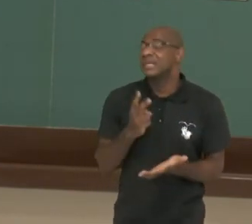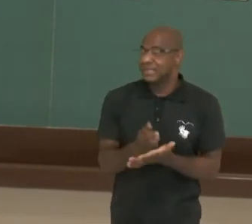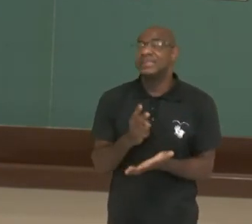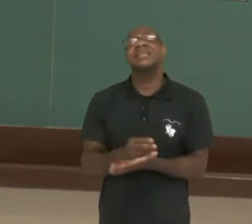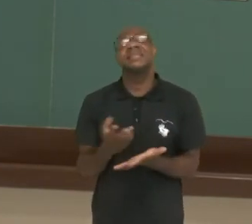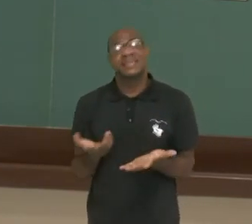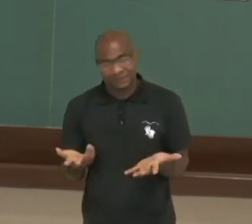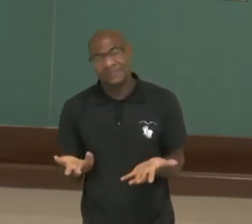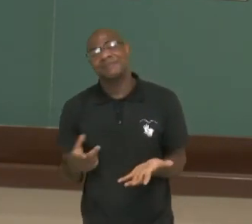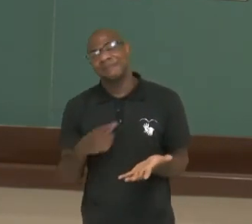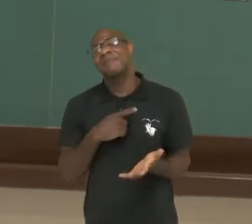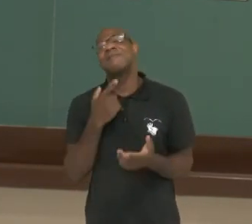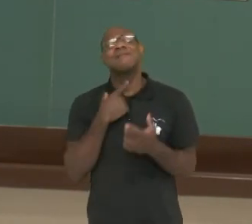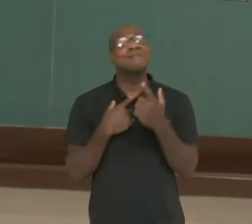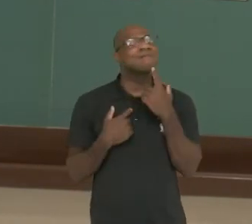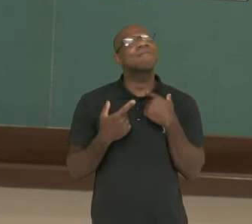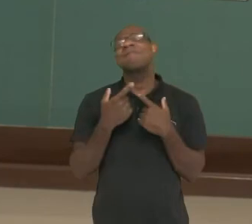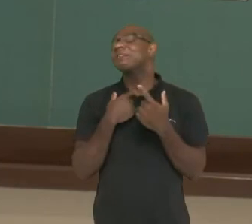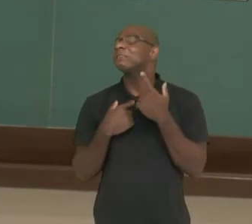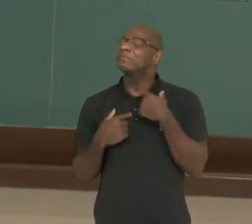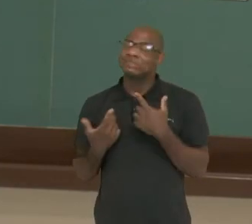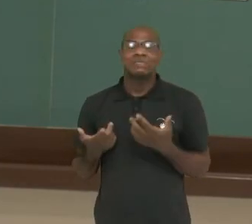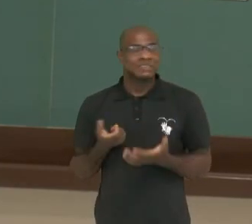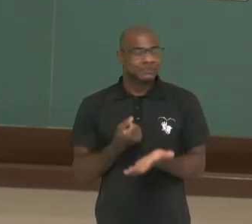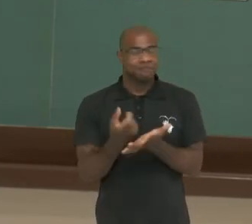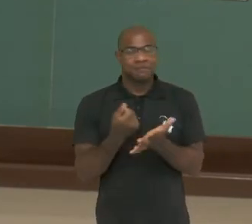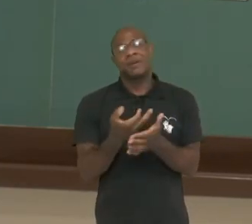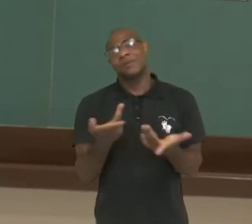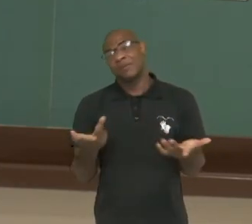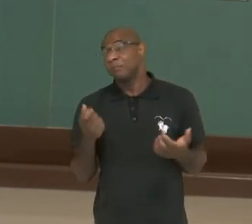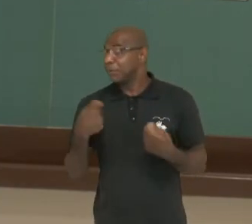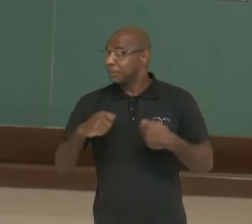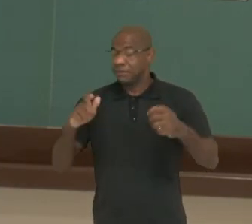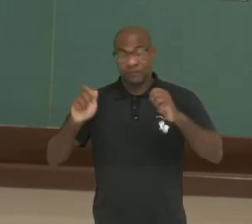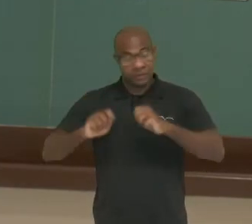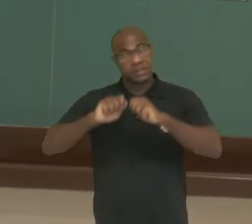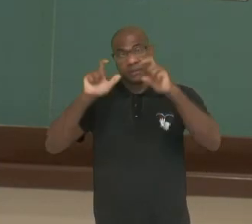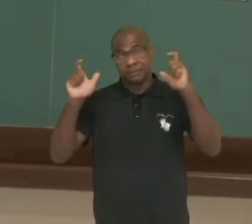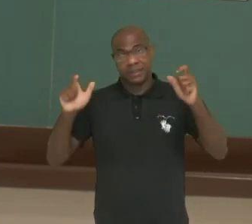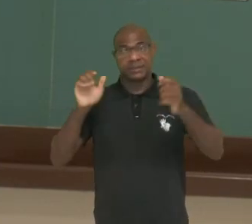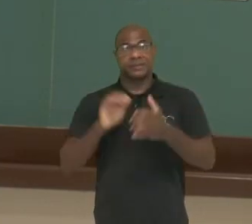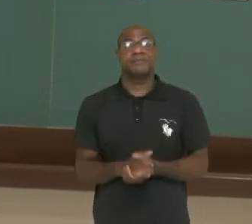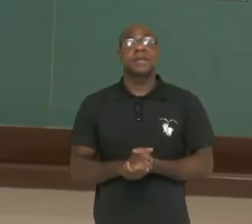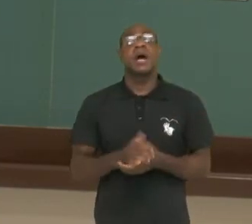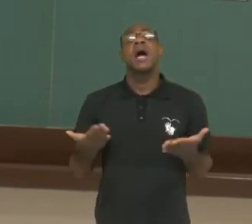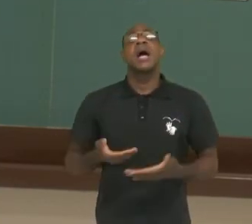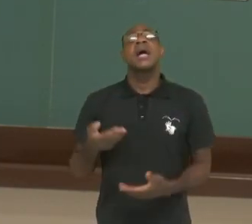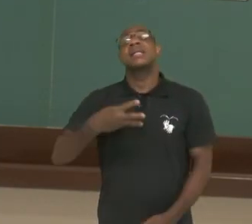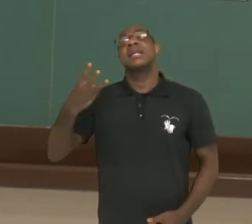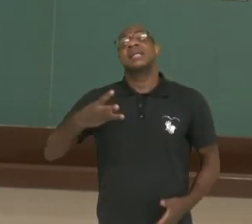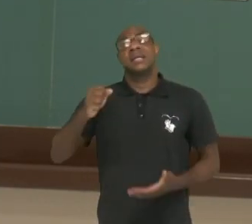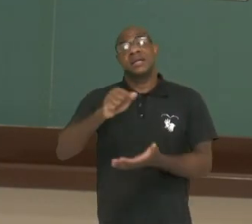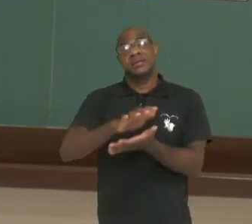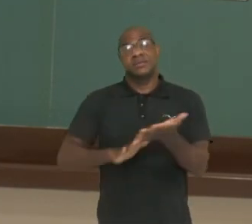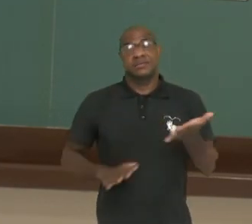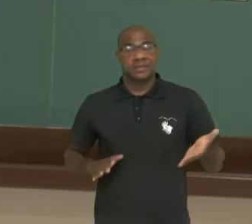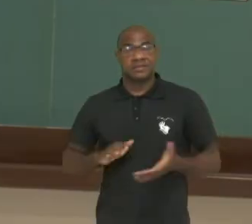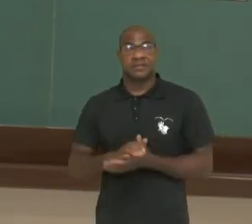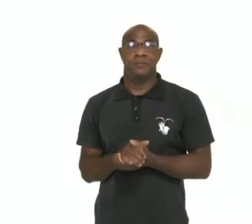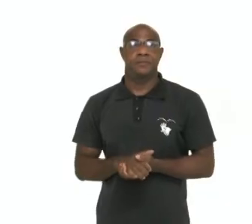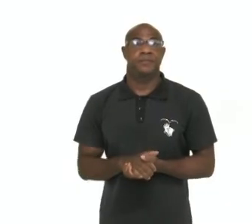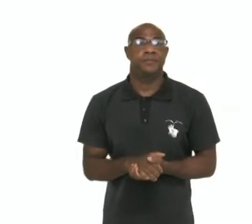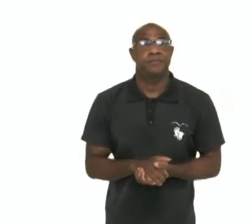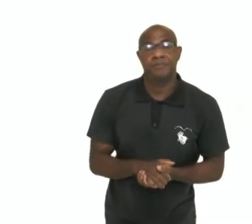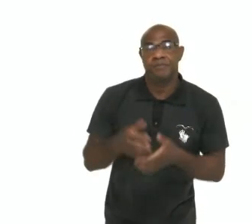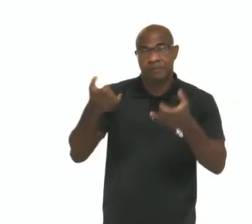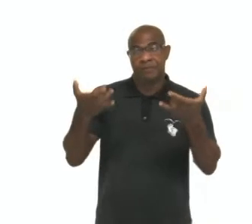perceber muitas vezes, né? Então, fica a dica aí para a gente ficar esperto com relação a isso. Vamos para a nossa terceira atividade, nós temos mais um fragmento, né, que